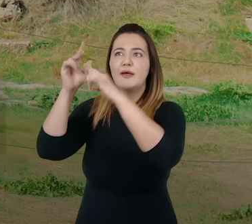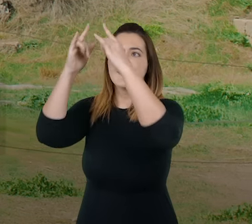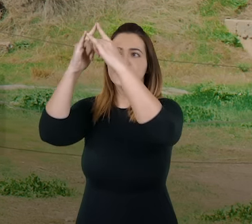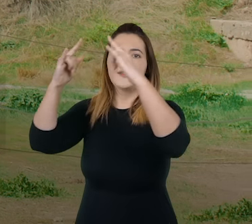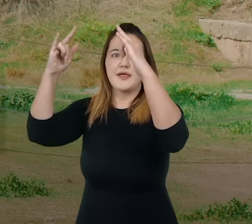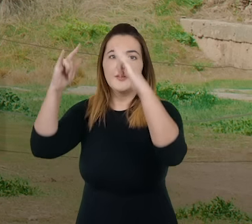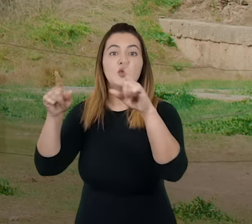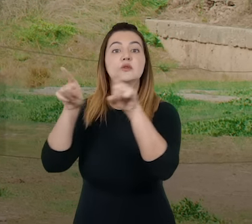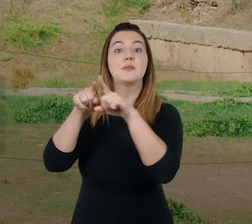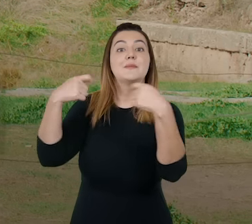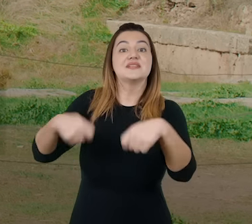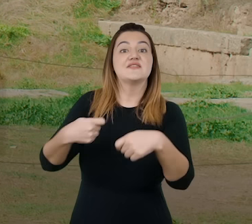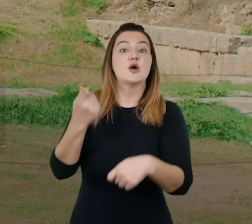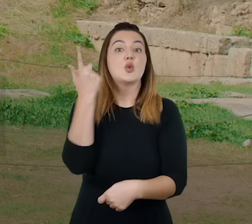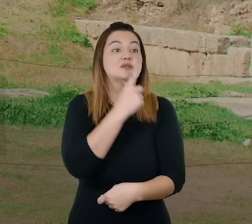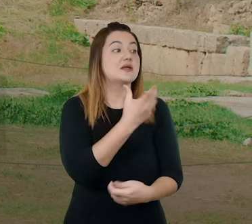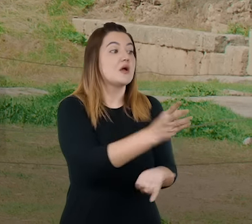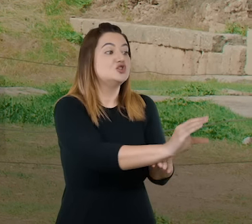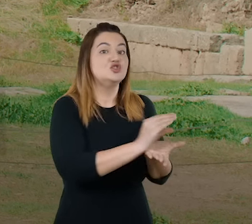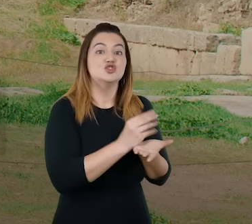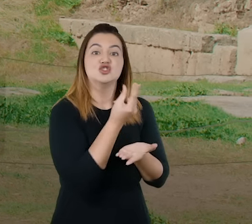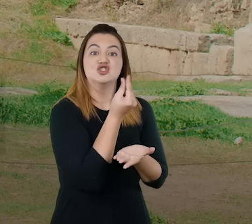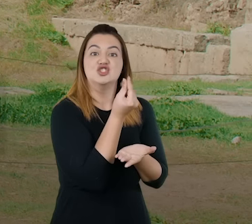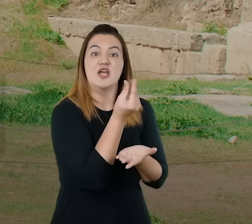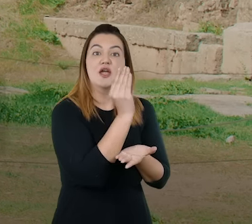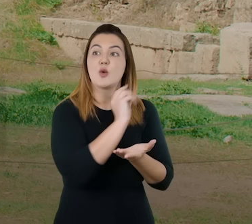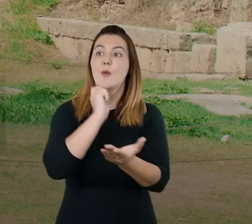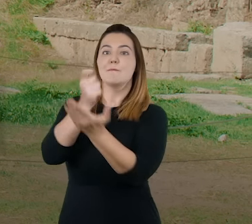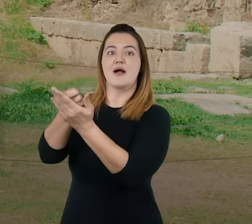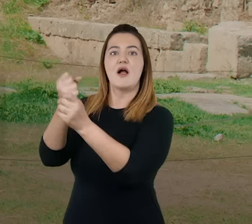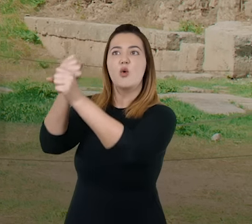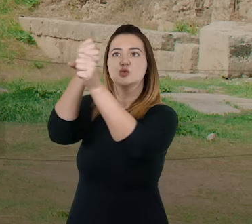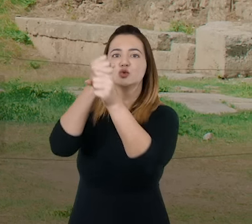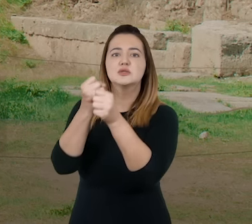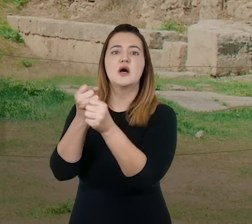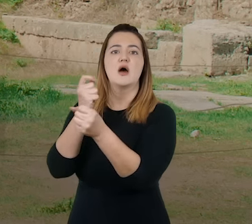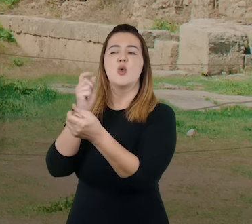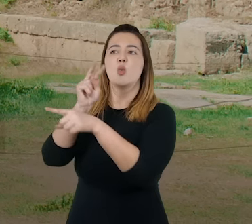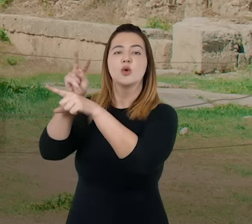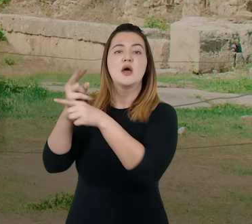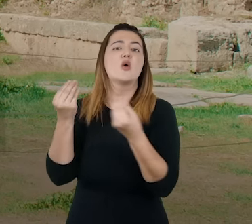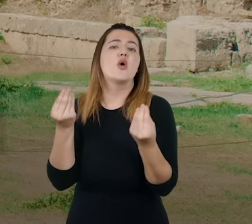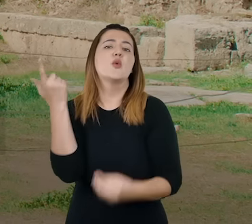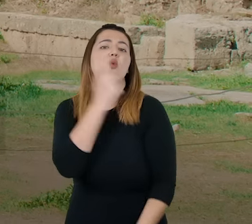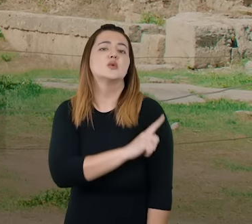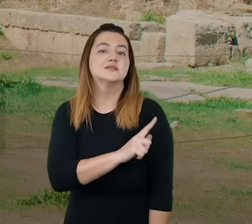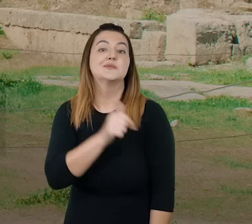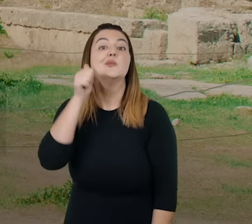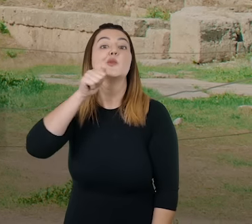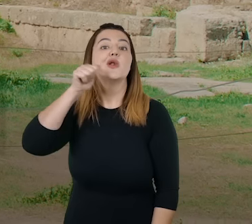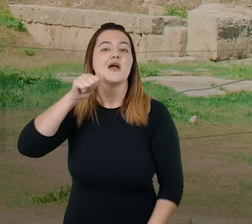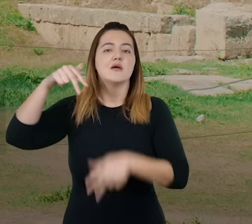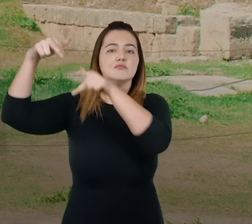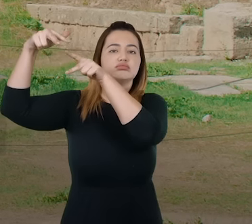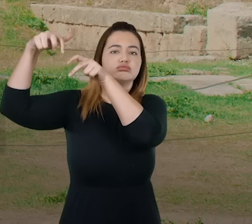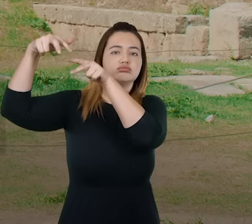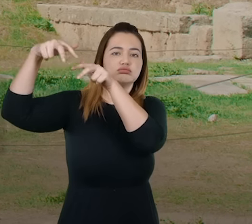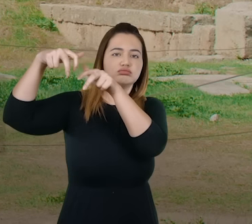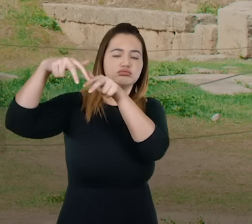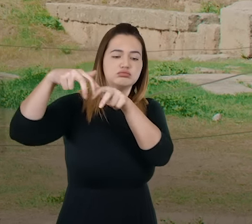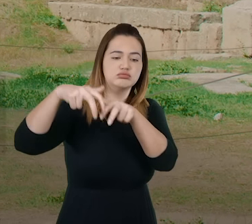como elas faziam para angariar dinheiro para o culto a Afrodite. Elas desciam até a cidade, até as ruas onde eu